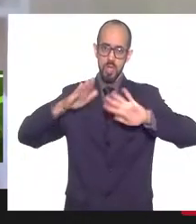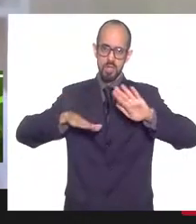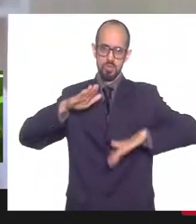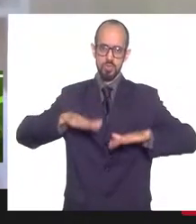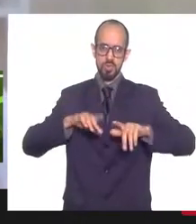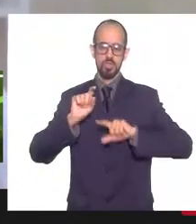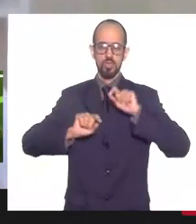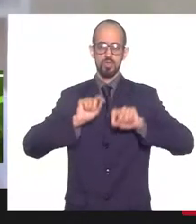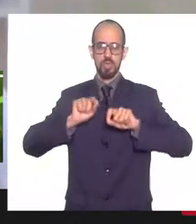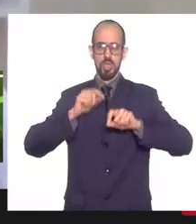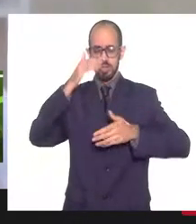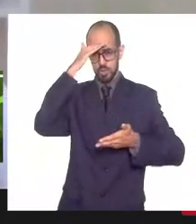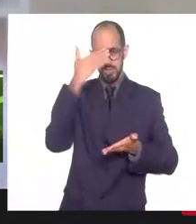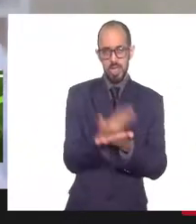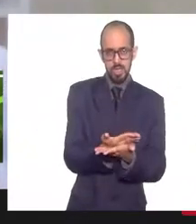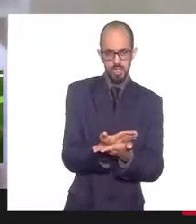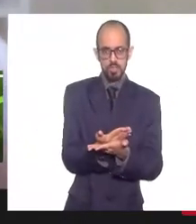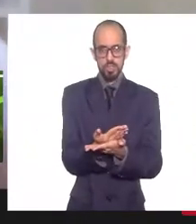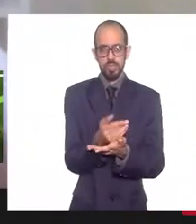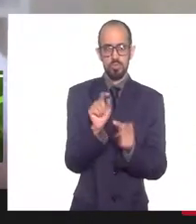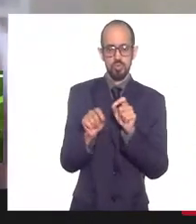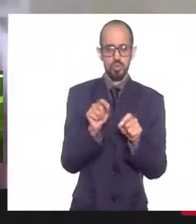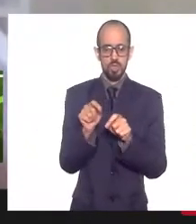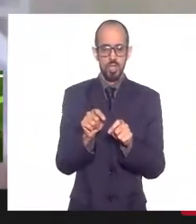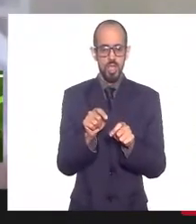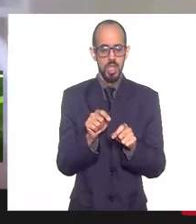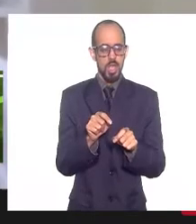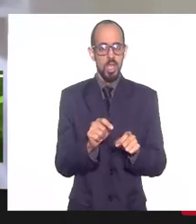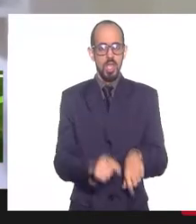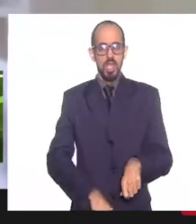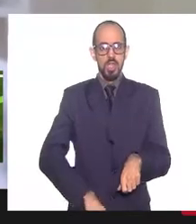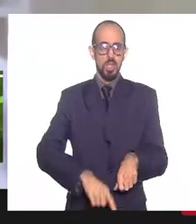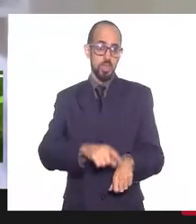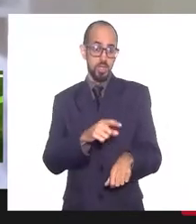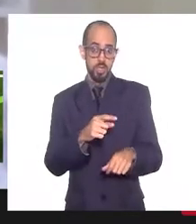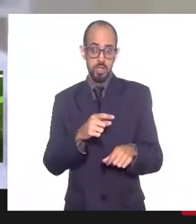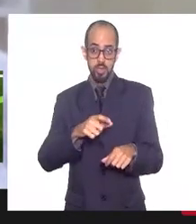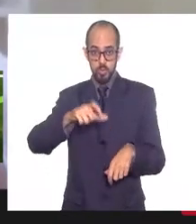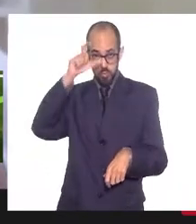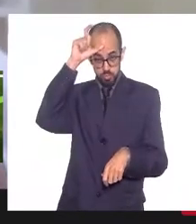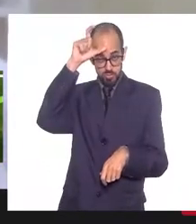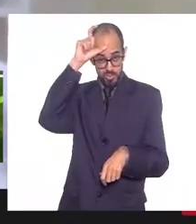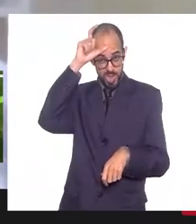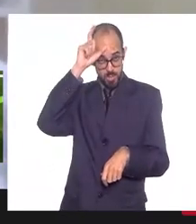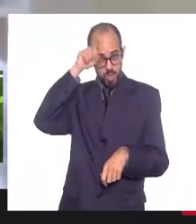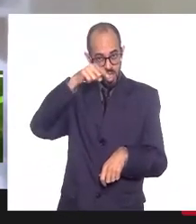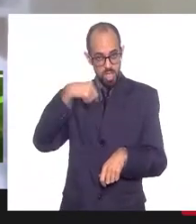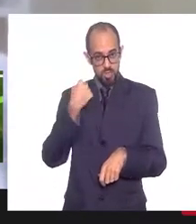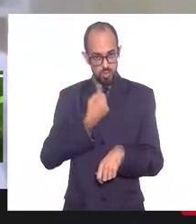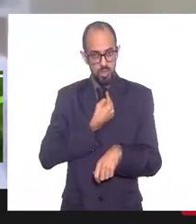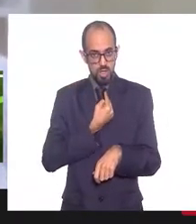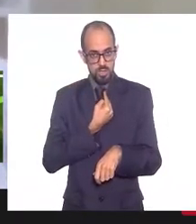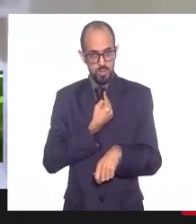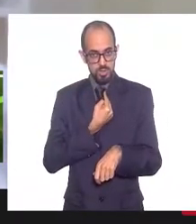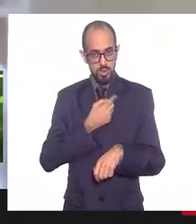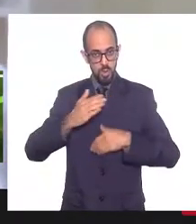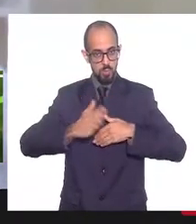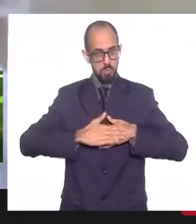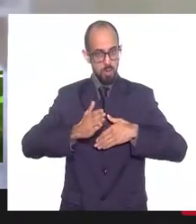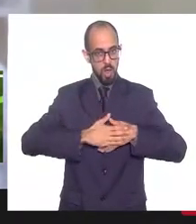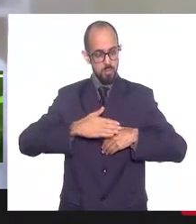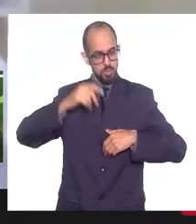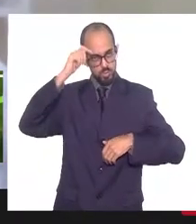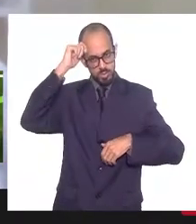vezes, acreditamos que o inimigo somos nós, o próprio negro. O inimigo somos